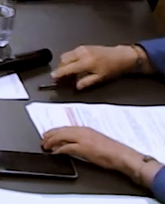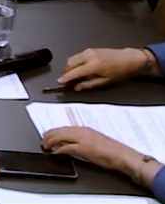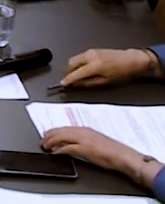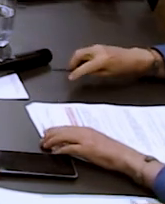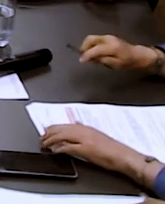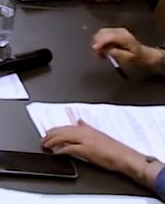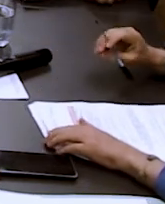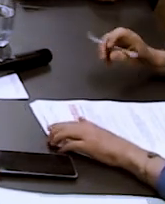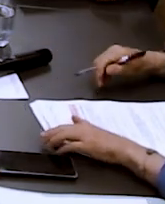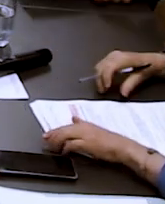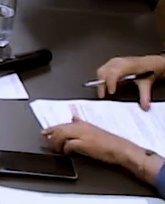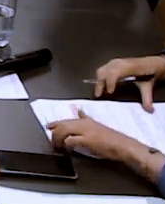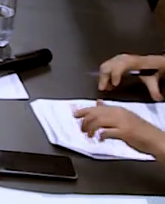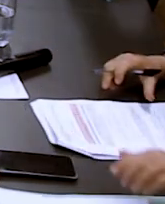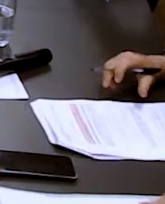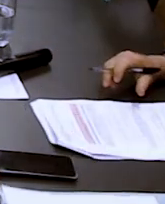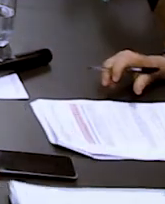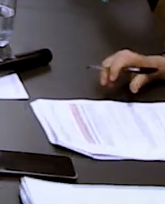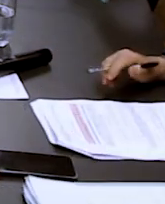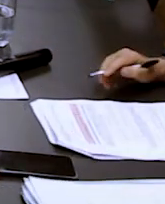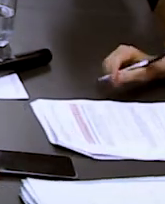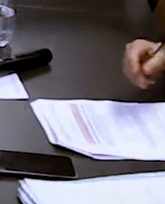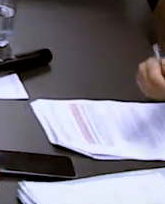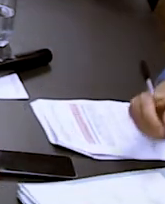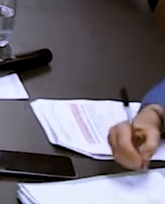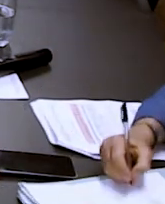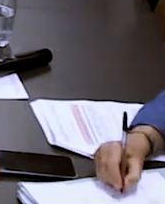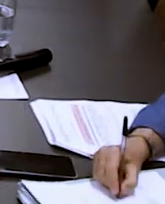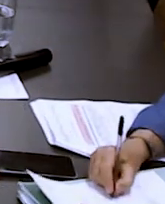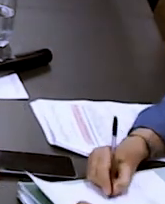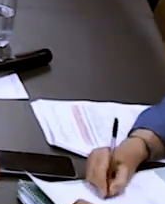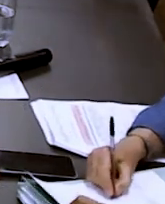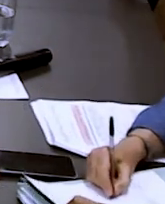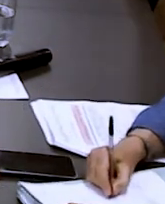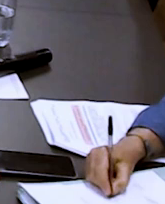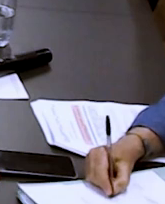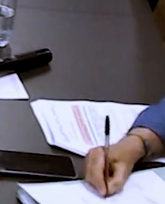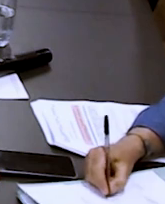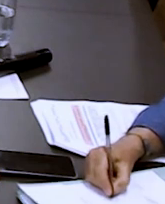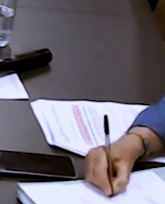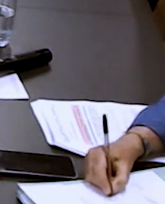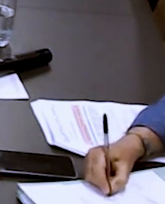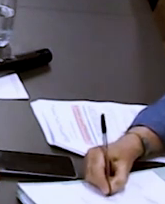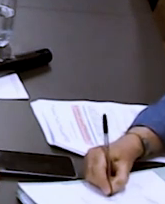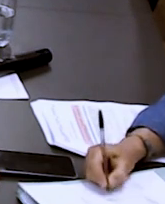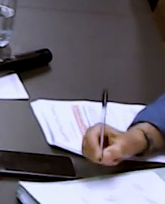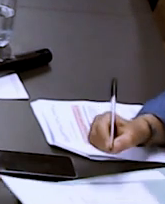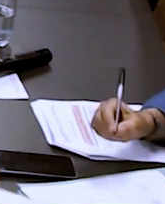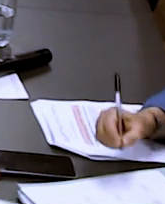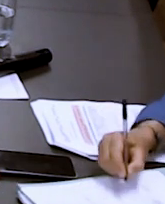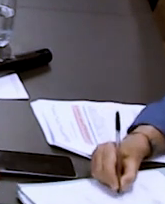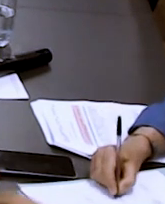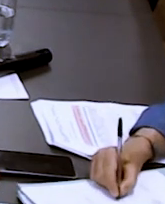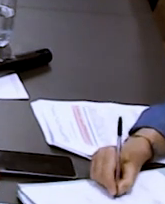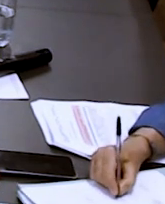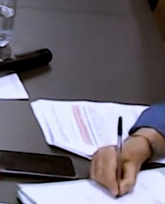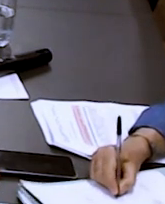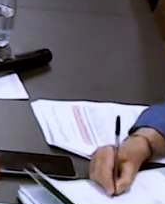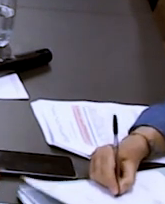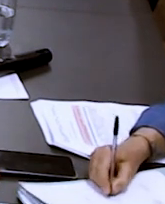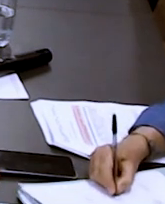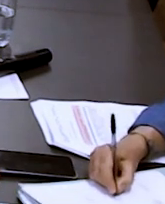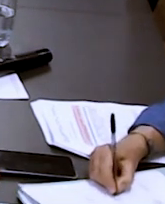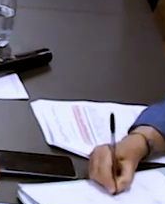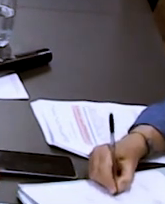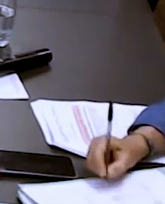certo, a emenda, né, quando houver, sob concessão ou permissão no âmbito do